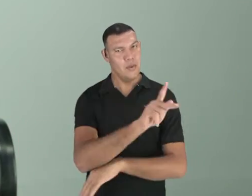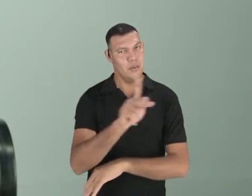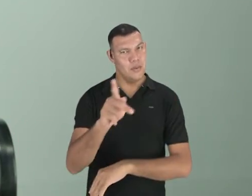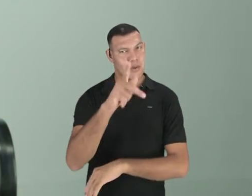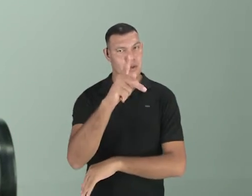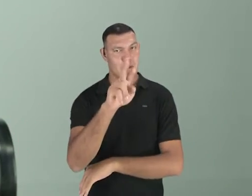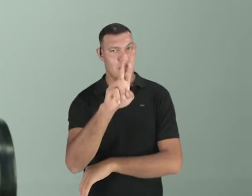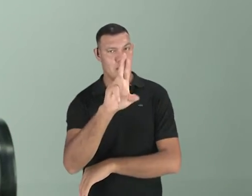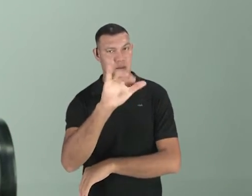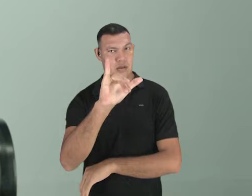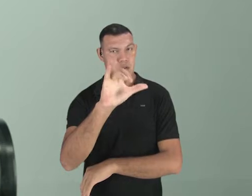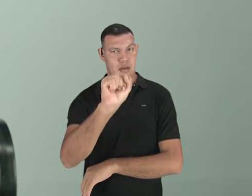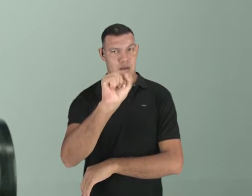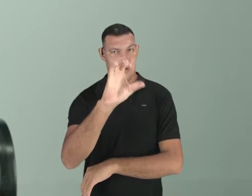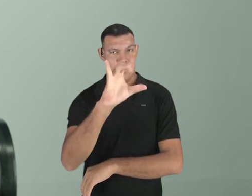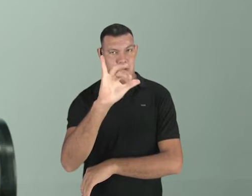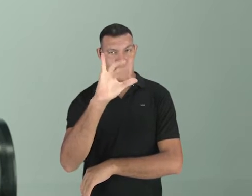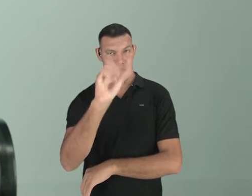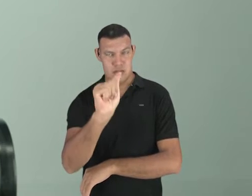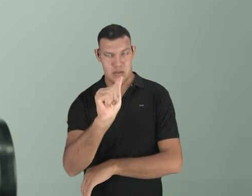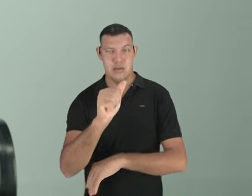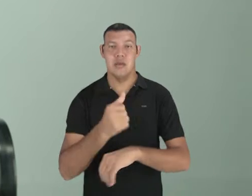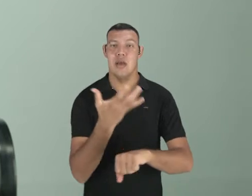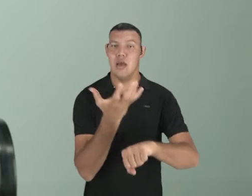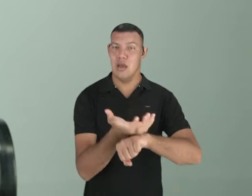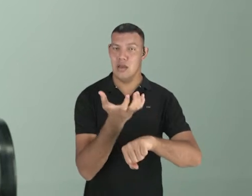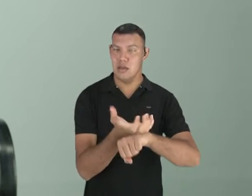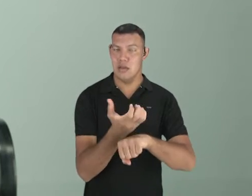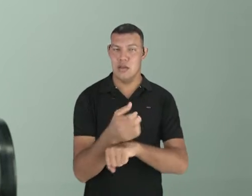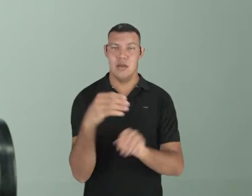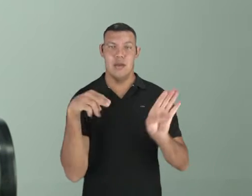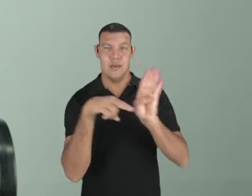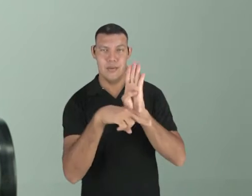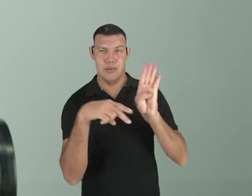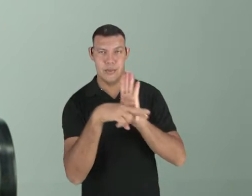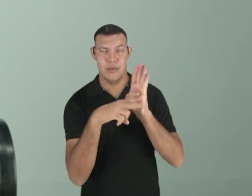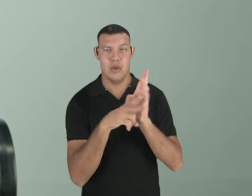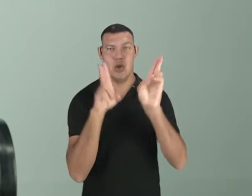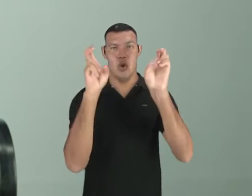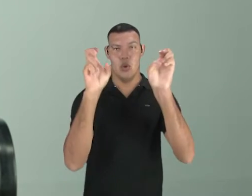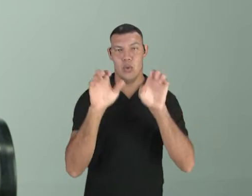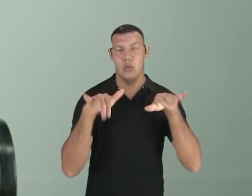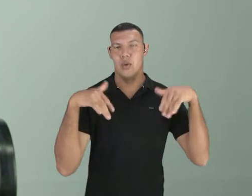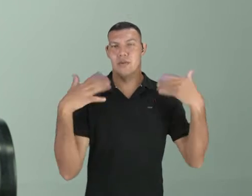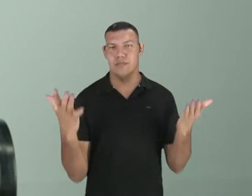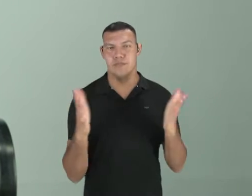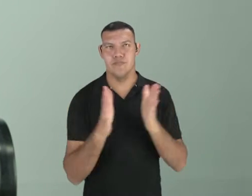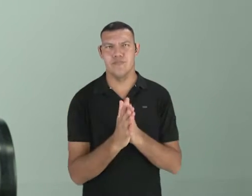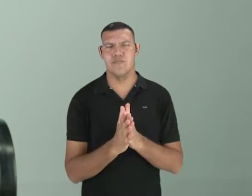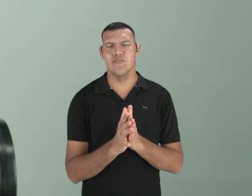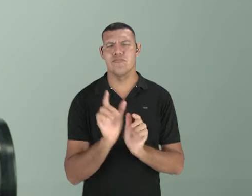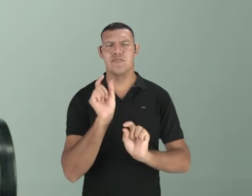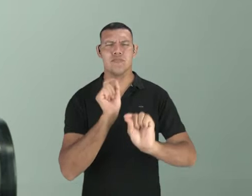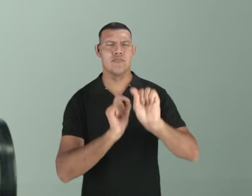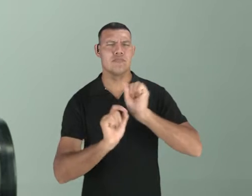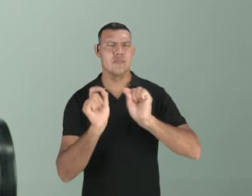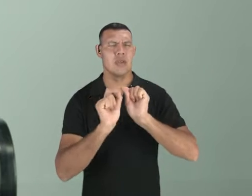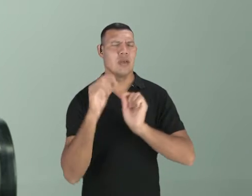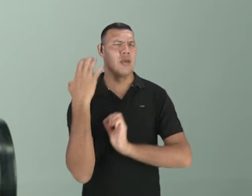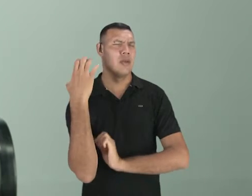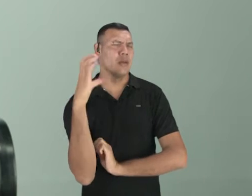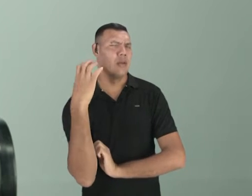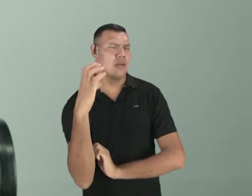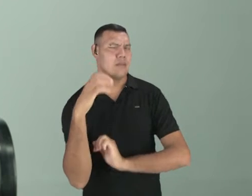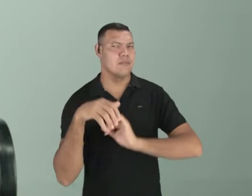sou a professora Priscila e hoje nós teremos mais uma aula de biologia. O nosso tema de hoje é, afinal, o que é